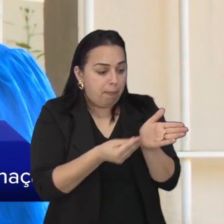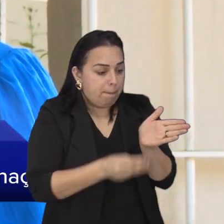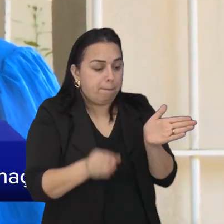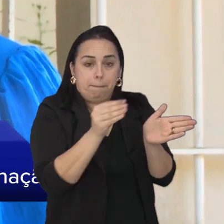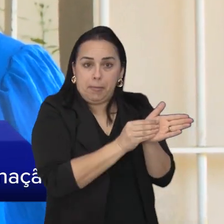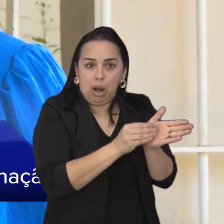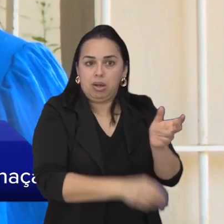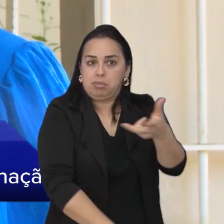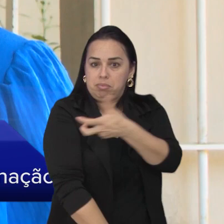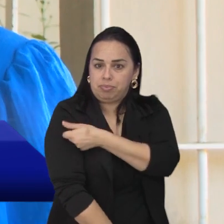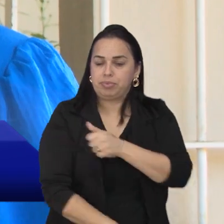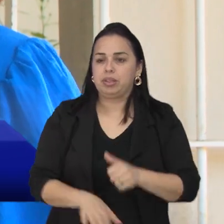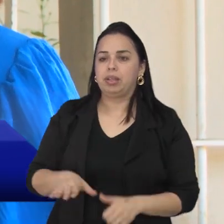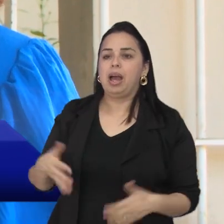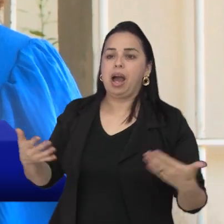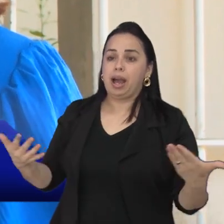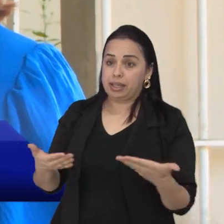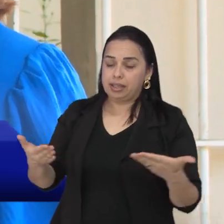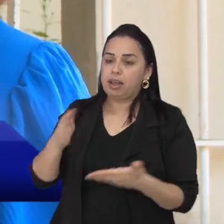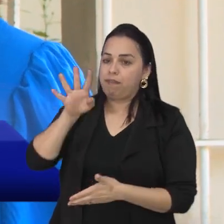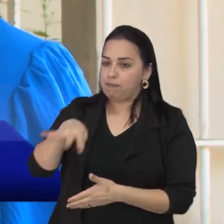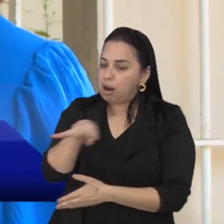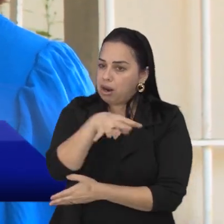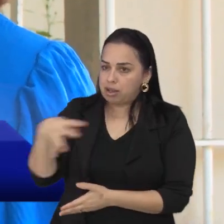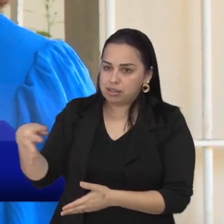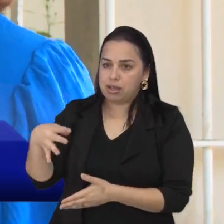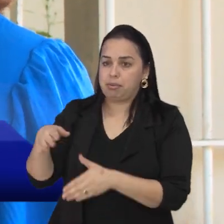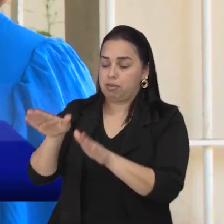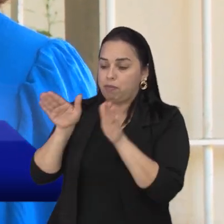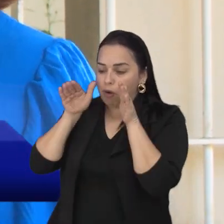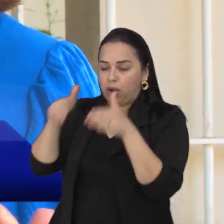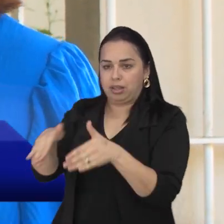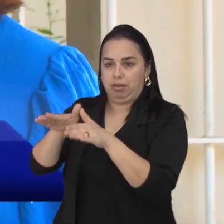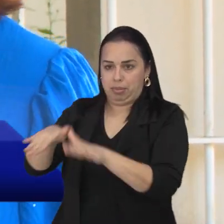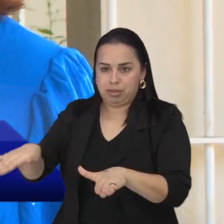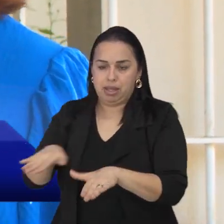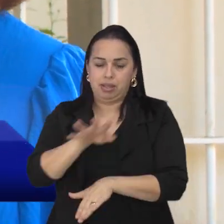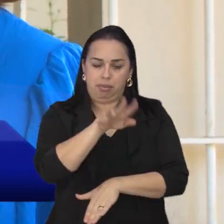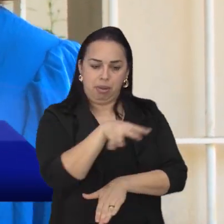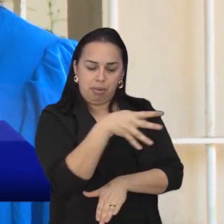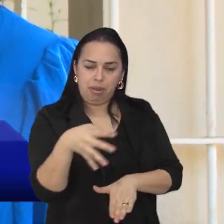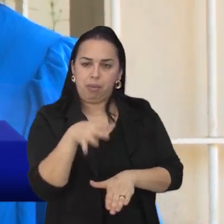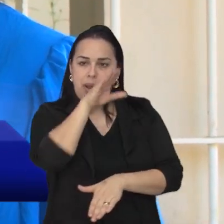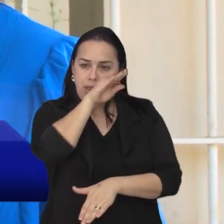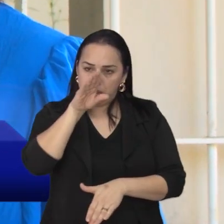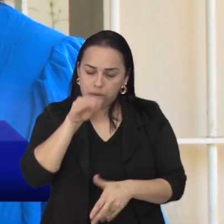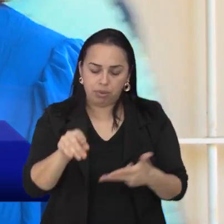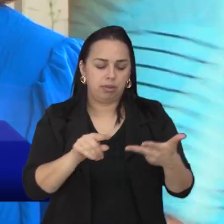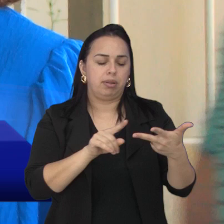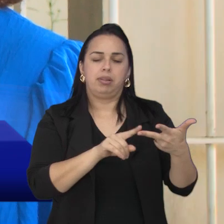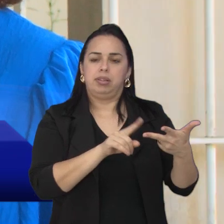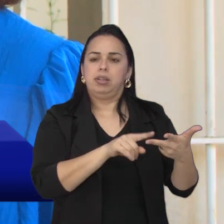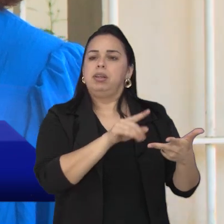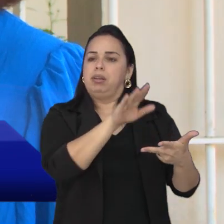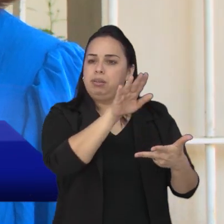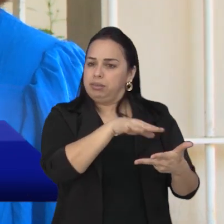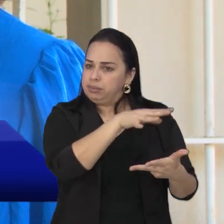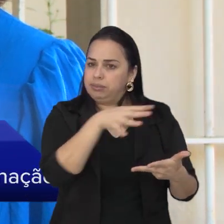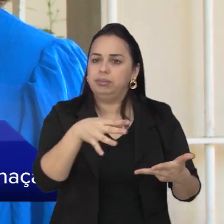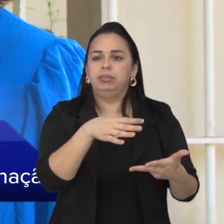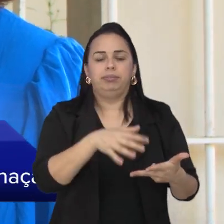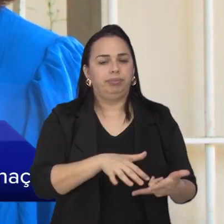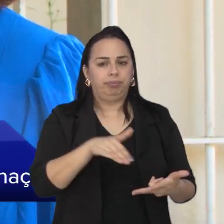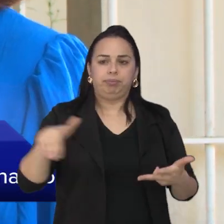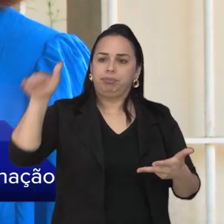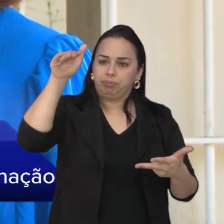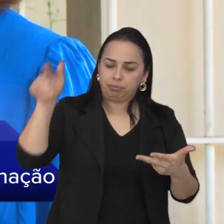sua carteira de vacinação? Então, hoje a gente tem um calendário vasto, né? Você tem um calendário para criança, tem um calendário para adolescentes, tem um calendário para a